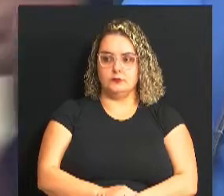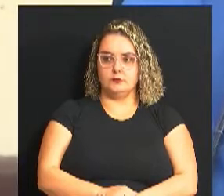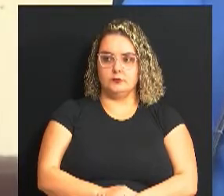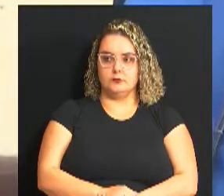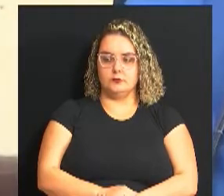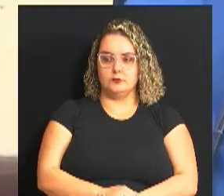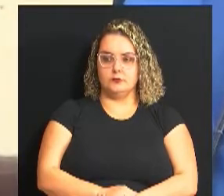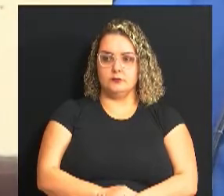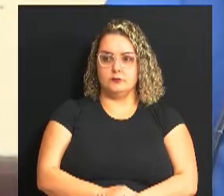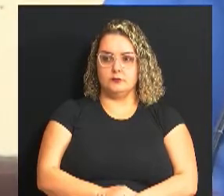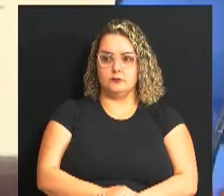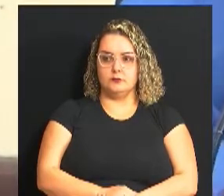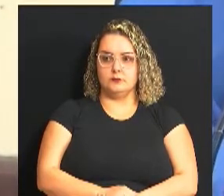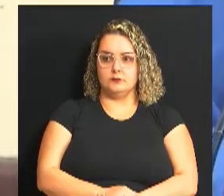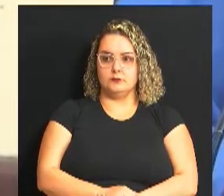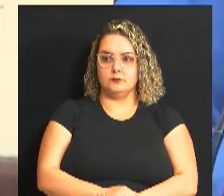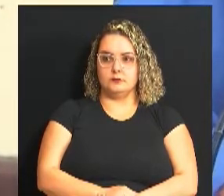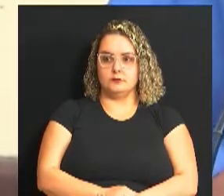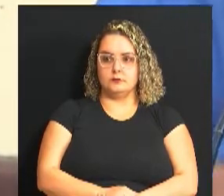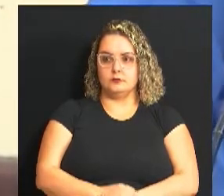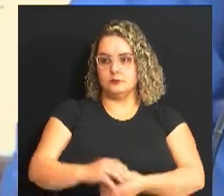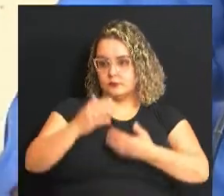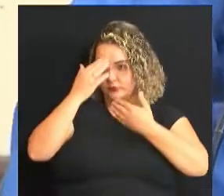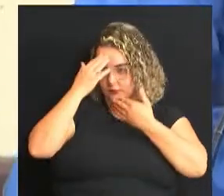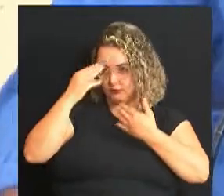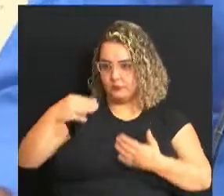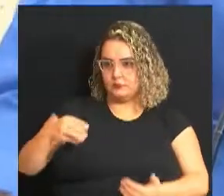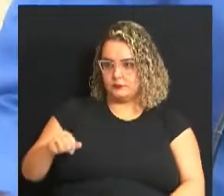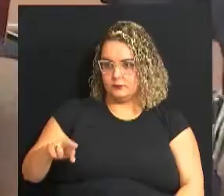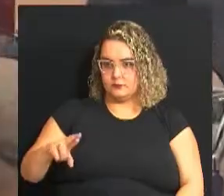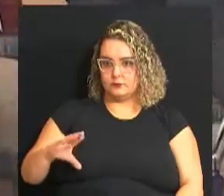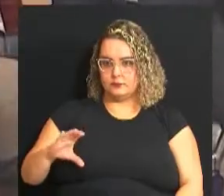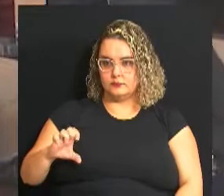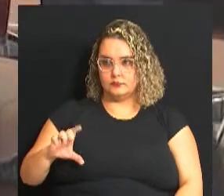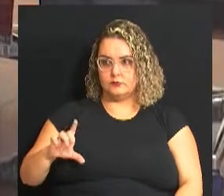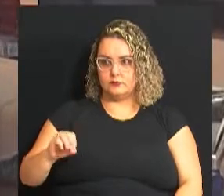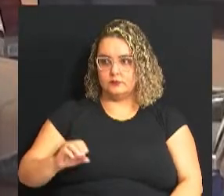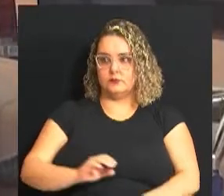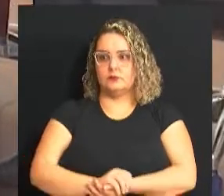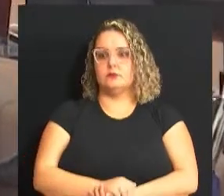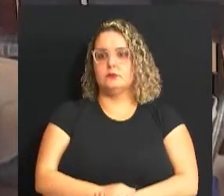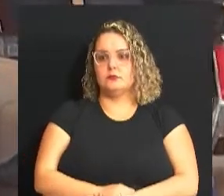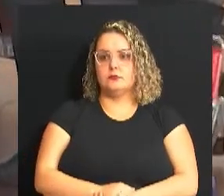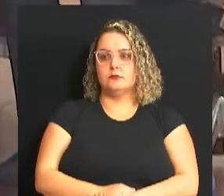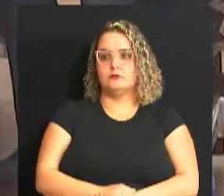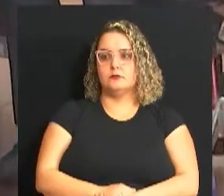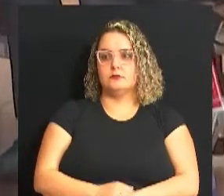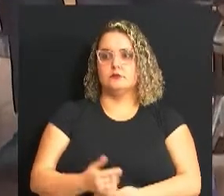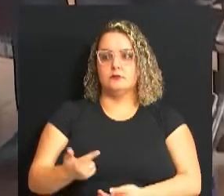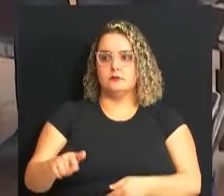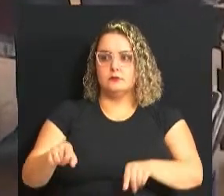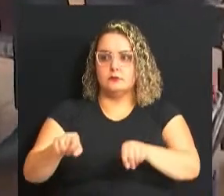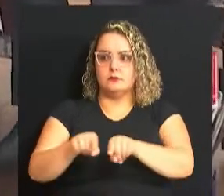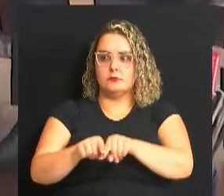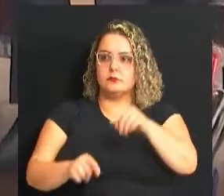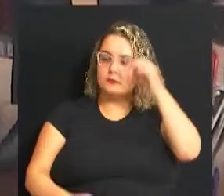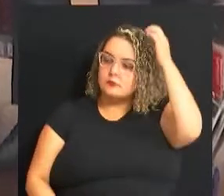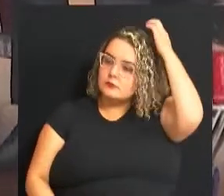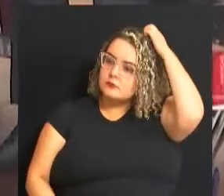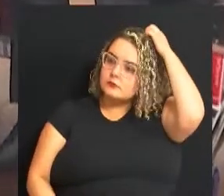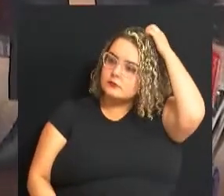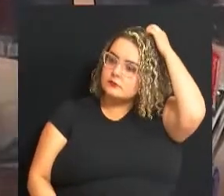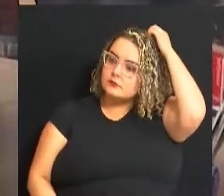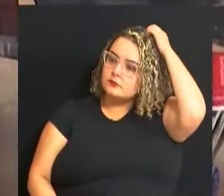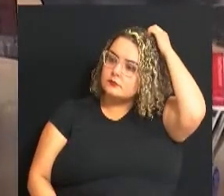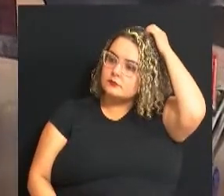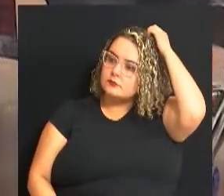E dando continuidade... Muito obrigado, Marcelo. E dando continuidade também, representando a